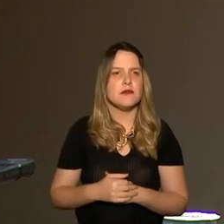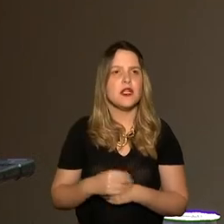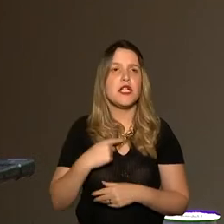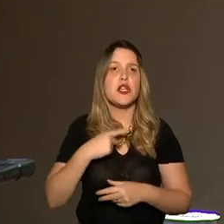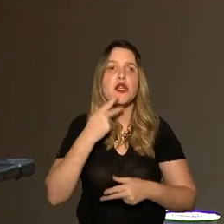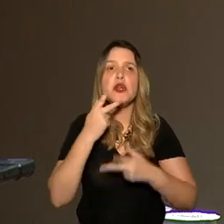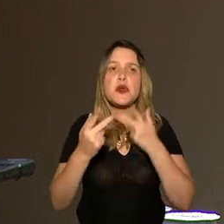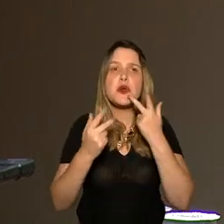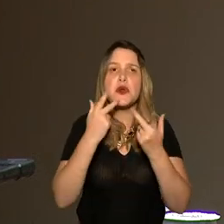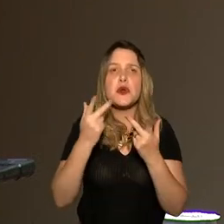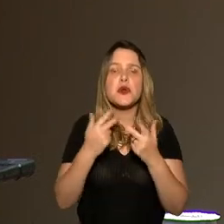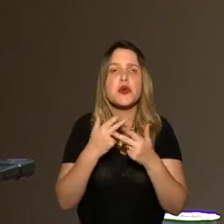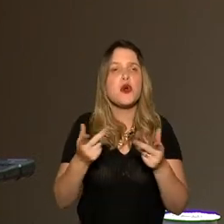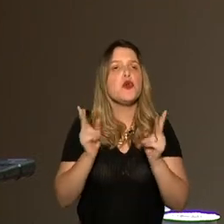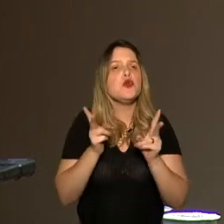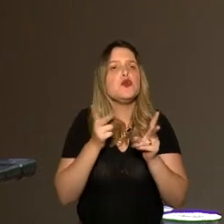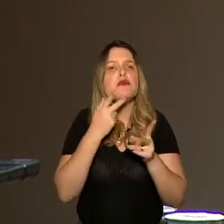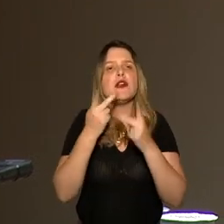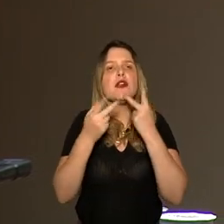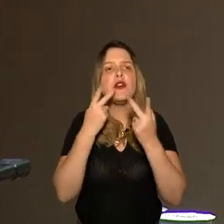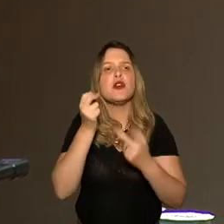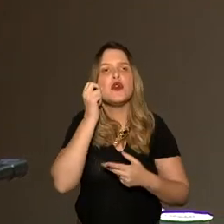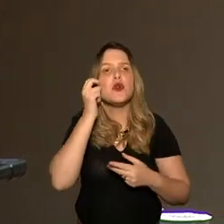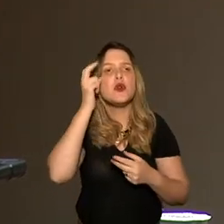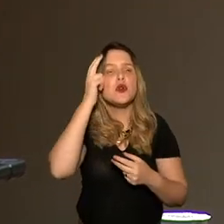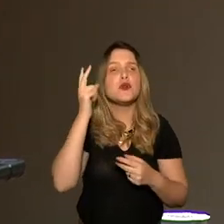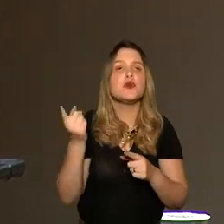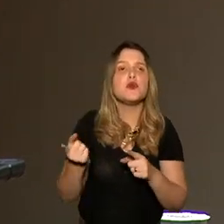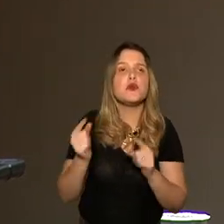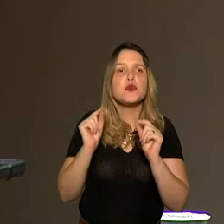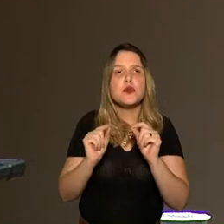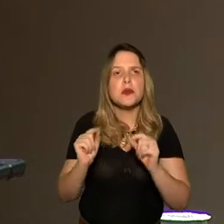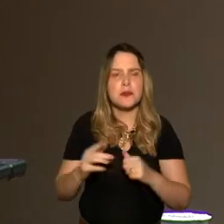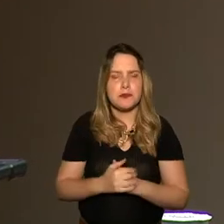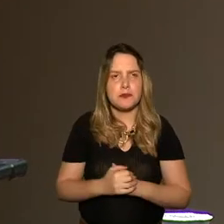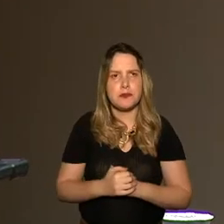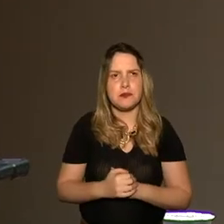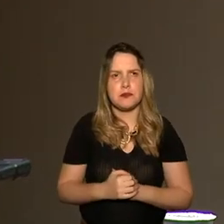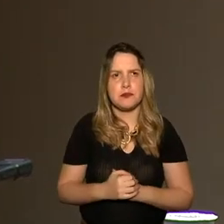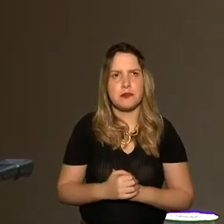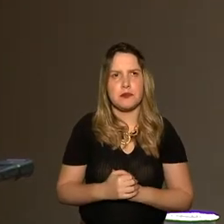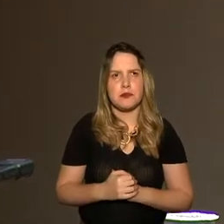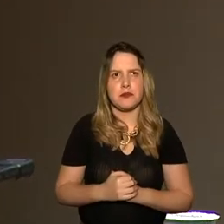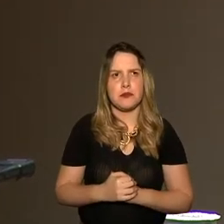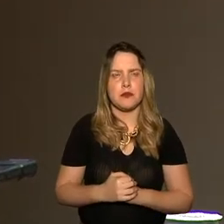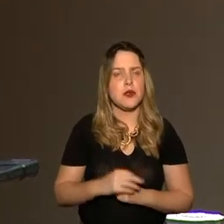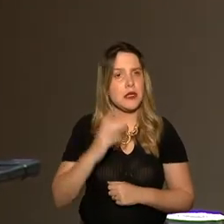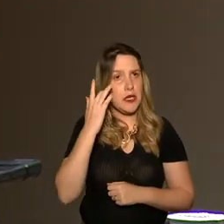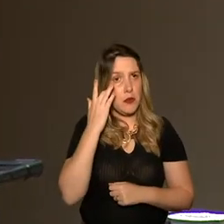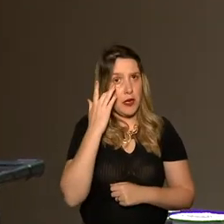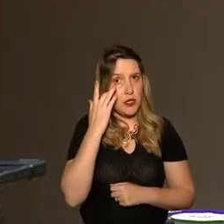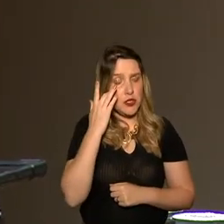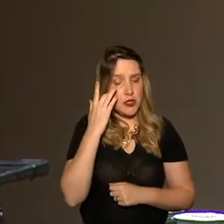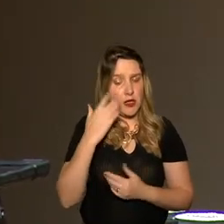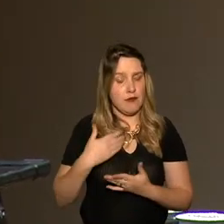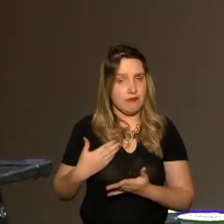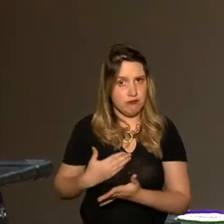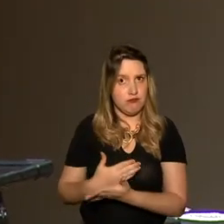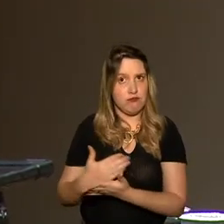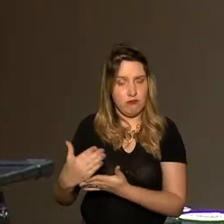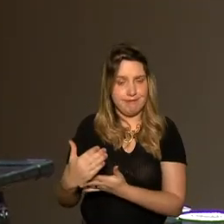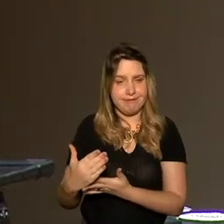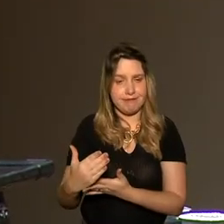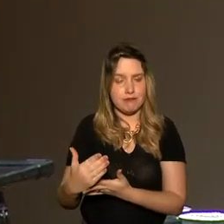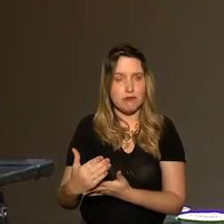gente falou e a gente começou aqui falando da figura do mediador e eu acho que a partir dessa